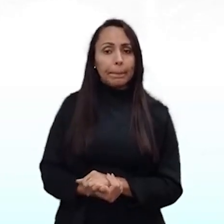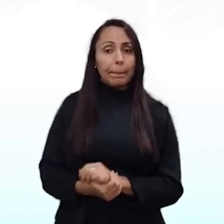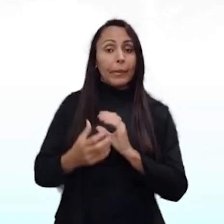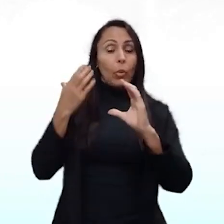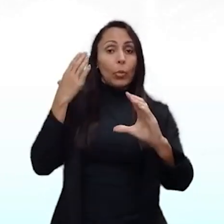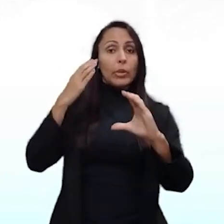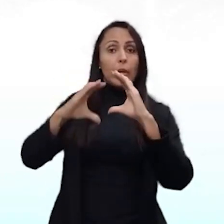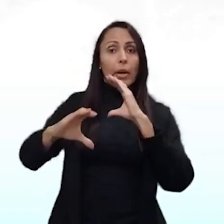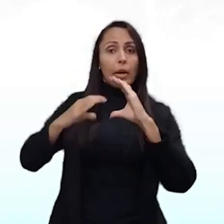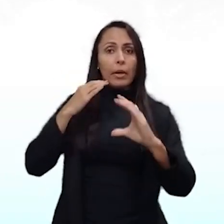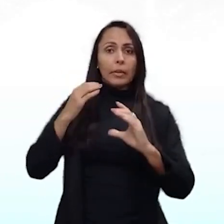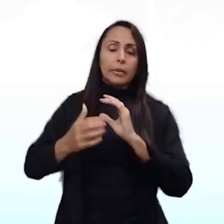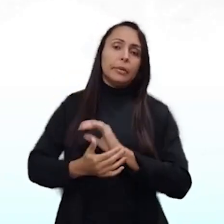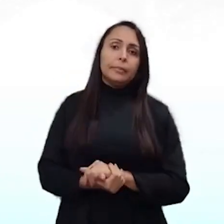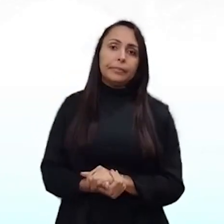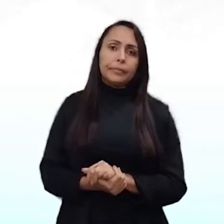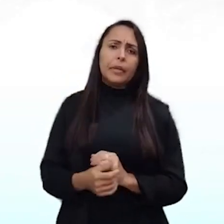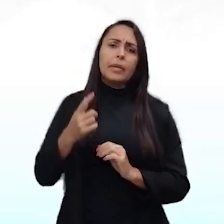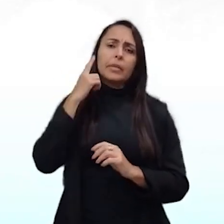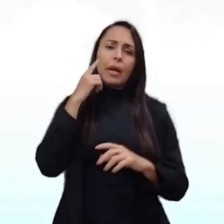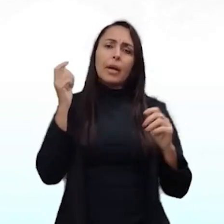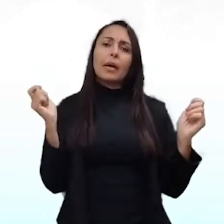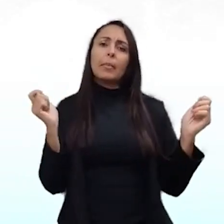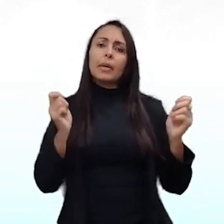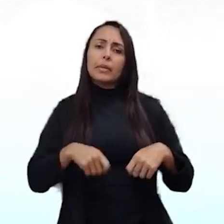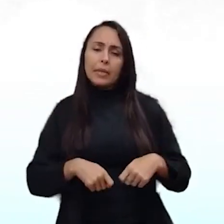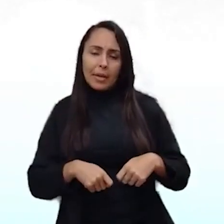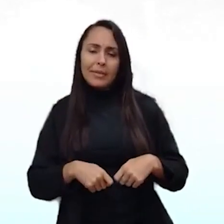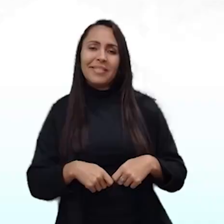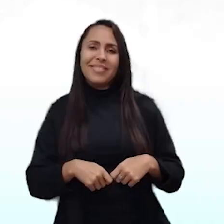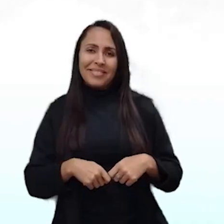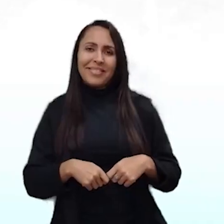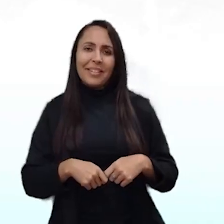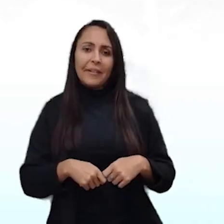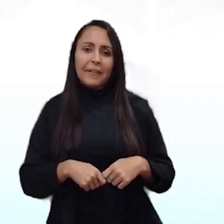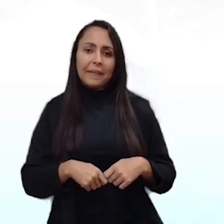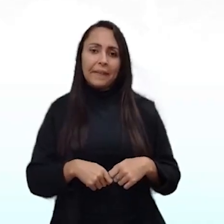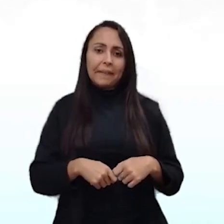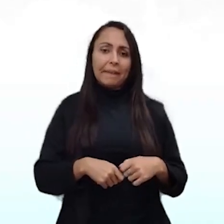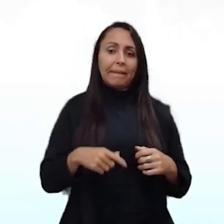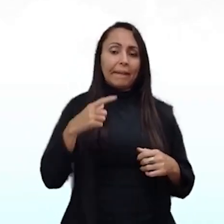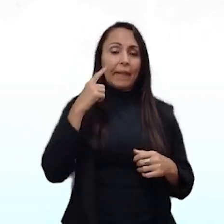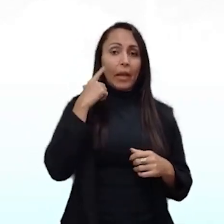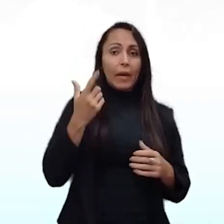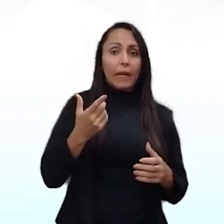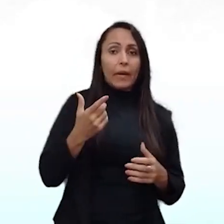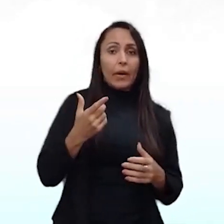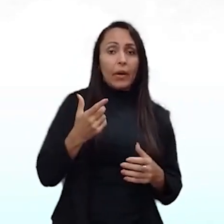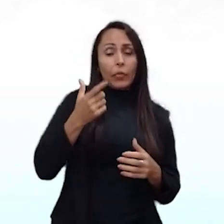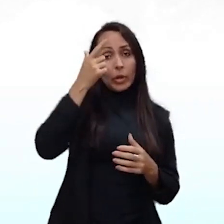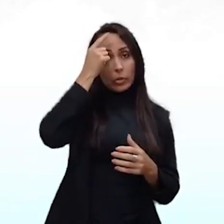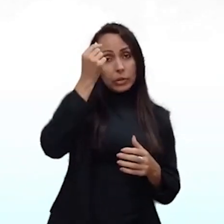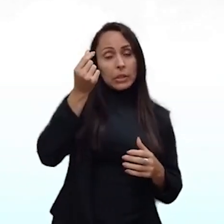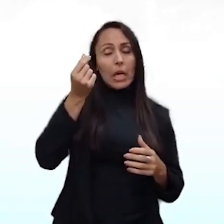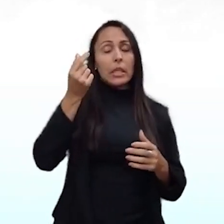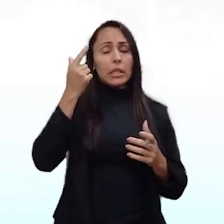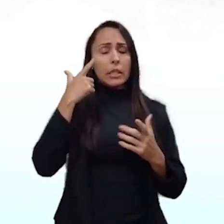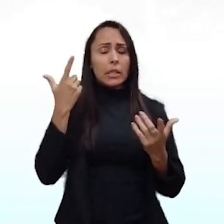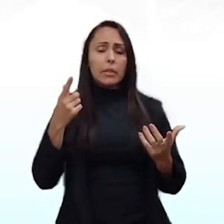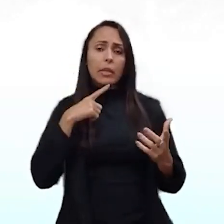comunicar. E essa capacidade, não é? É a faculdade que o homem tem